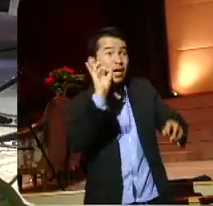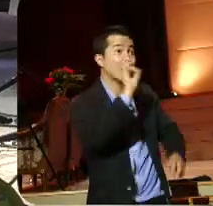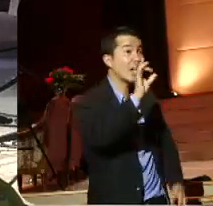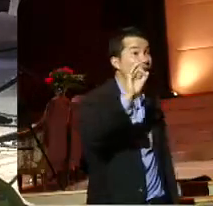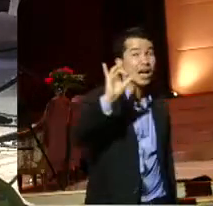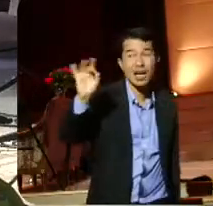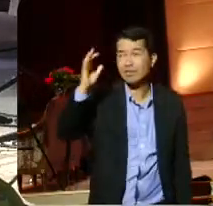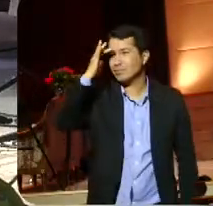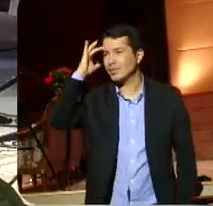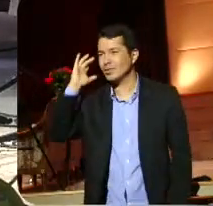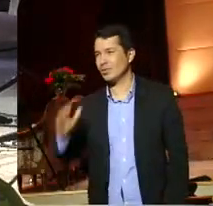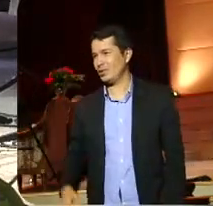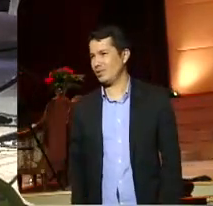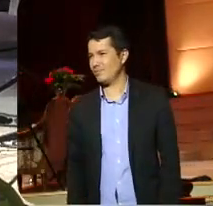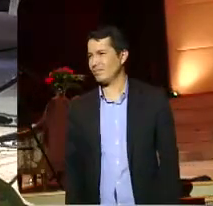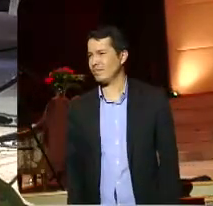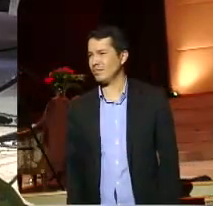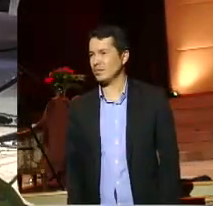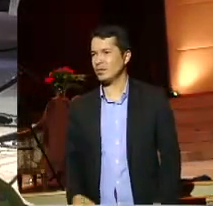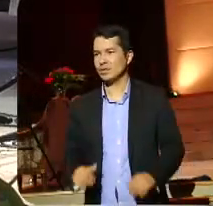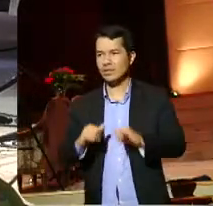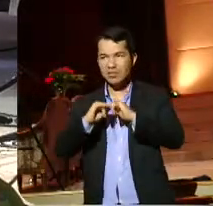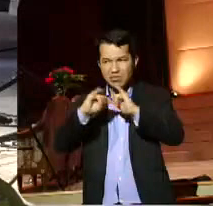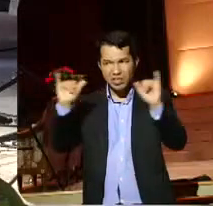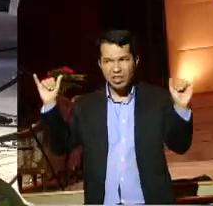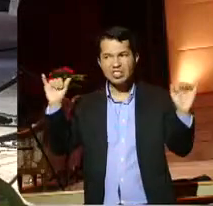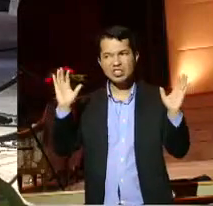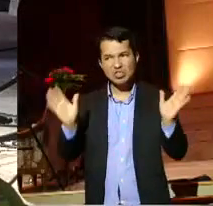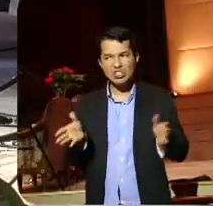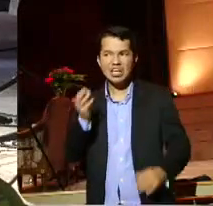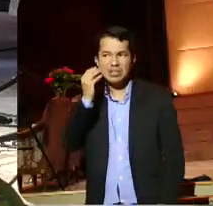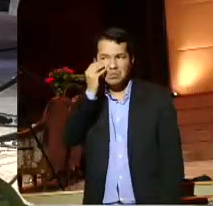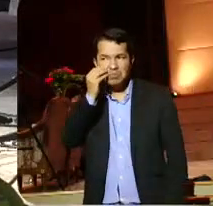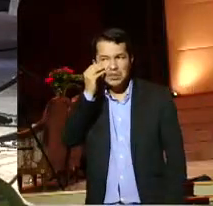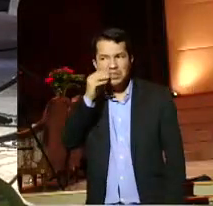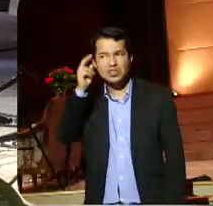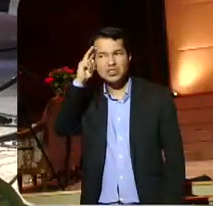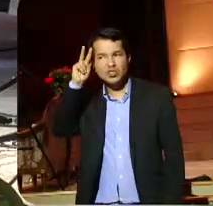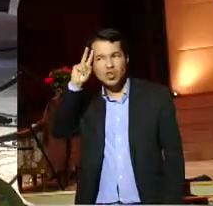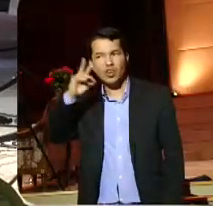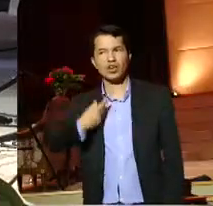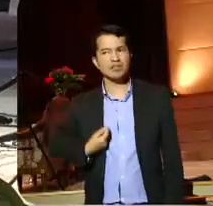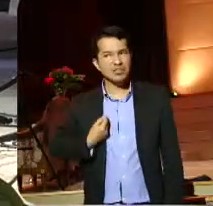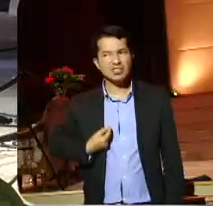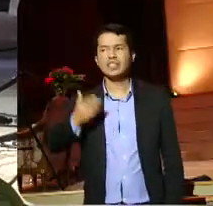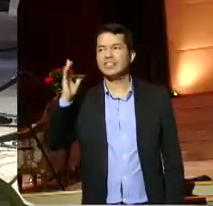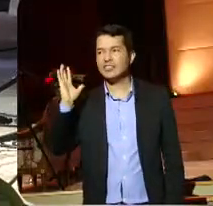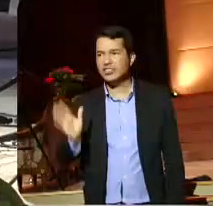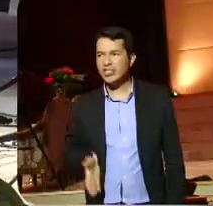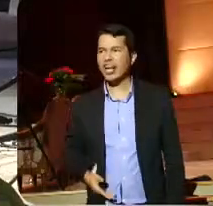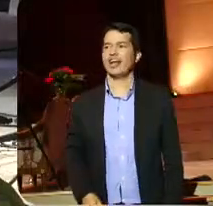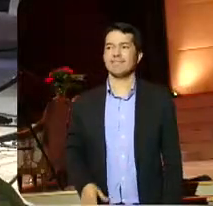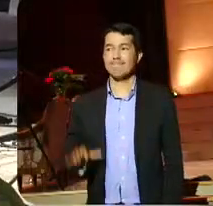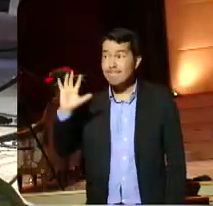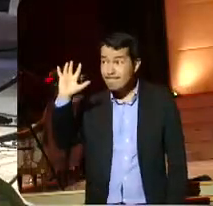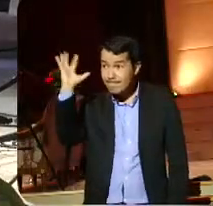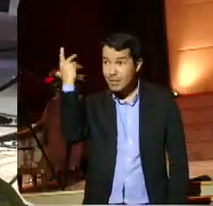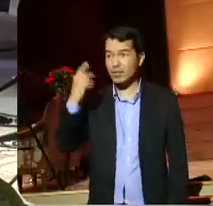Ah, quantas marcas dessas eu tenho na minha vida, marcas de resposta que eu precisava, marcas